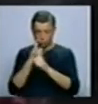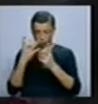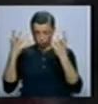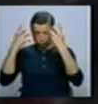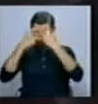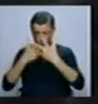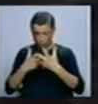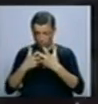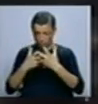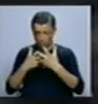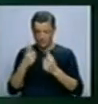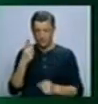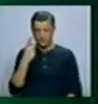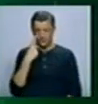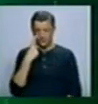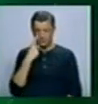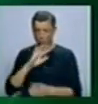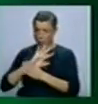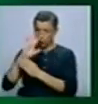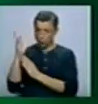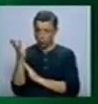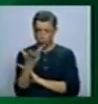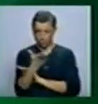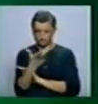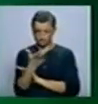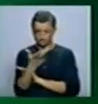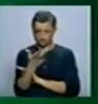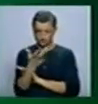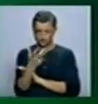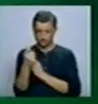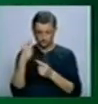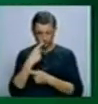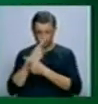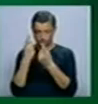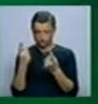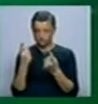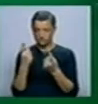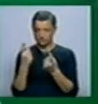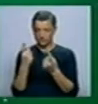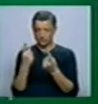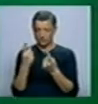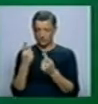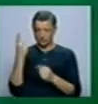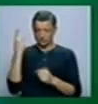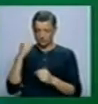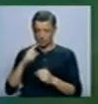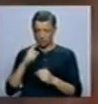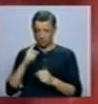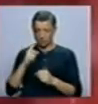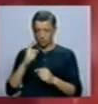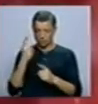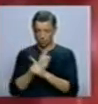que as galáxias vivem rodeadas de halos autenticamente fantasmagóricos de chamado matéria escura, que é